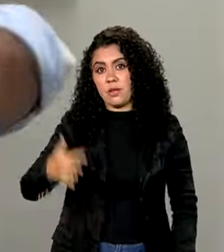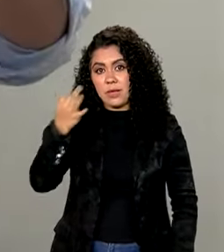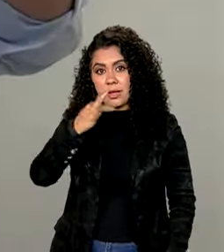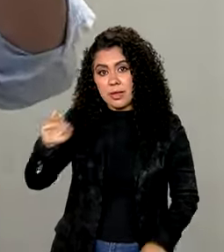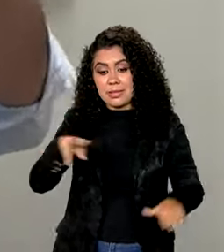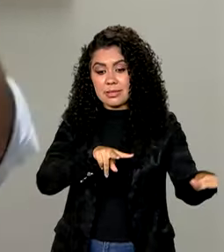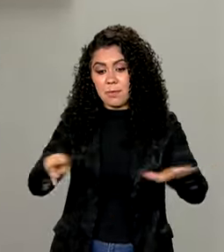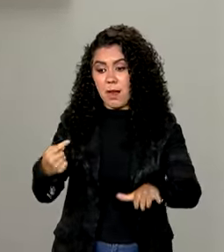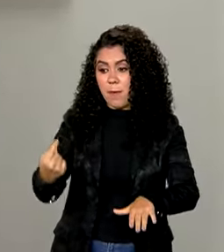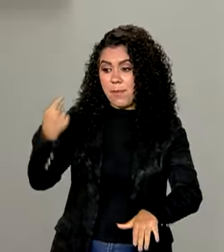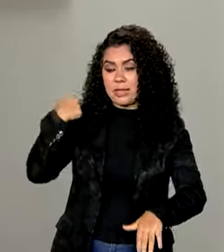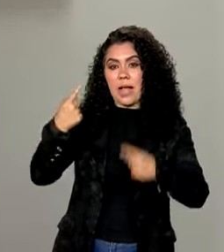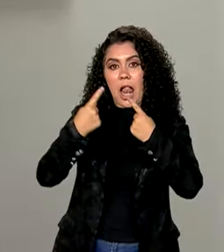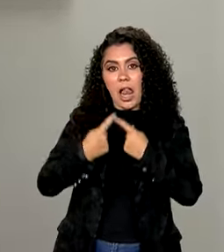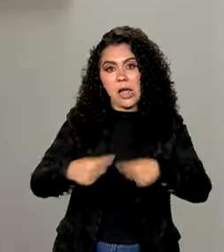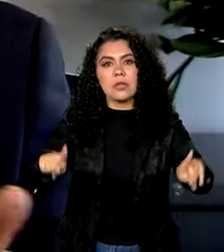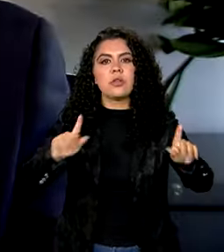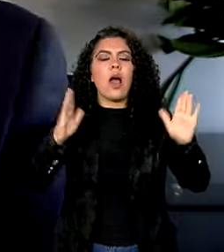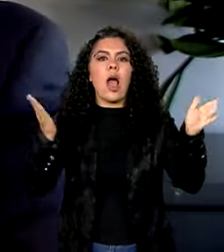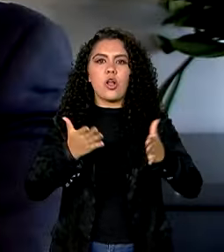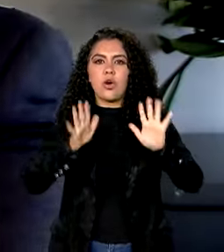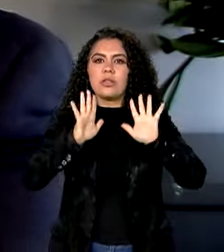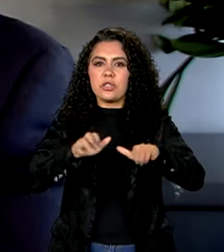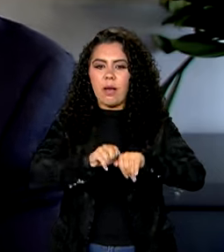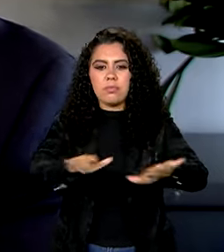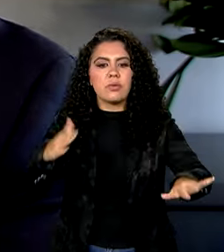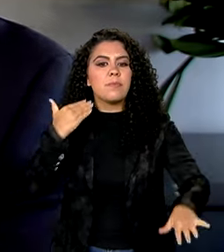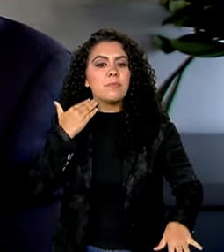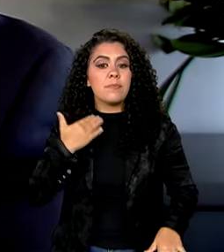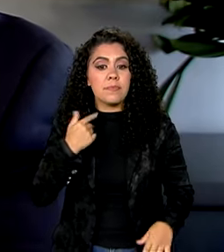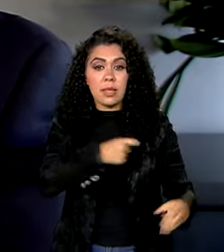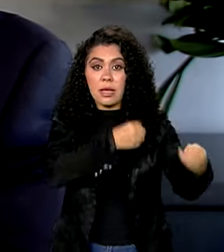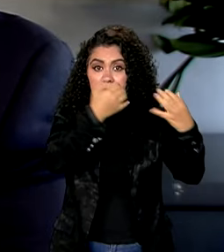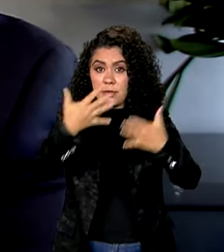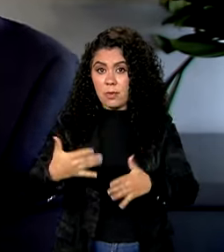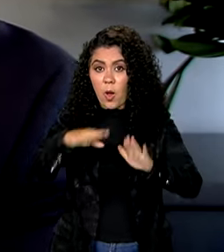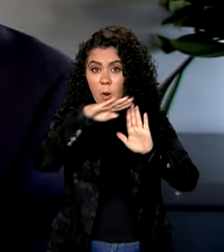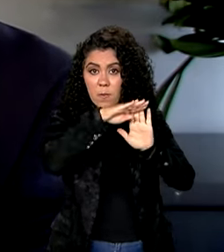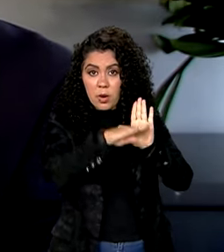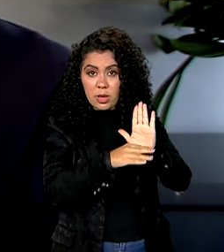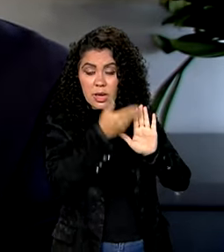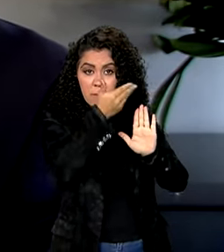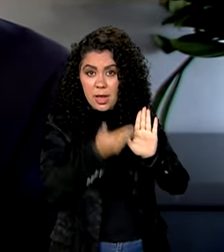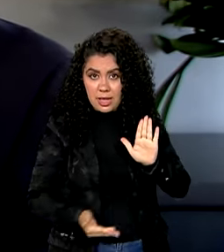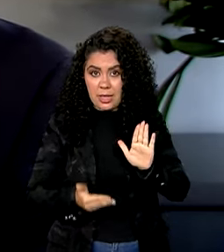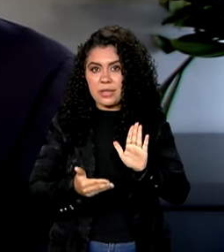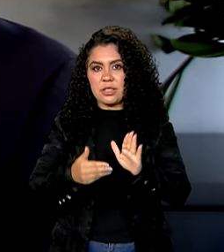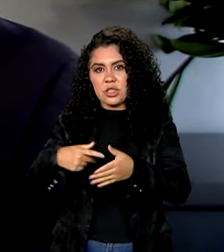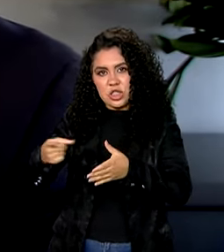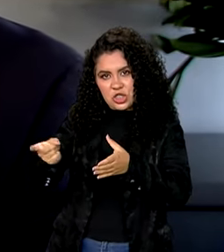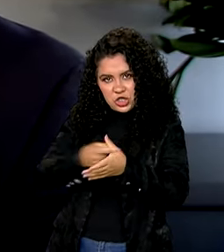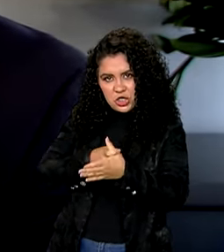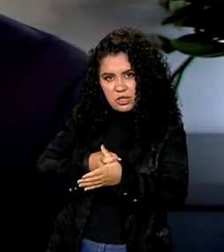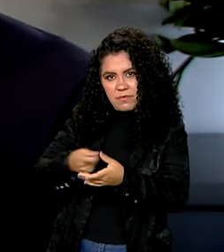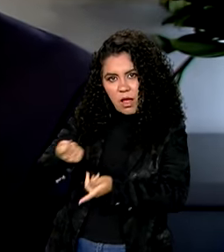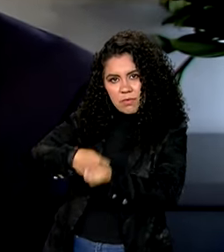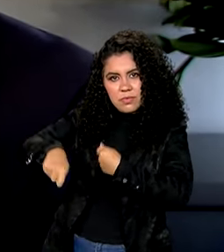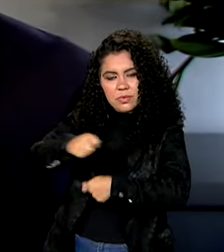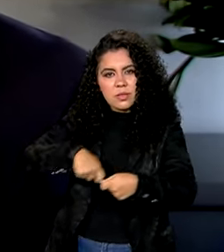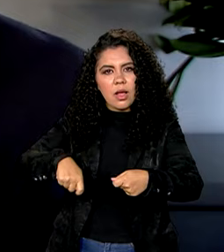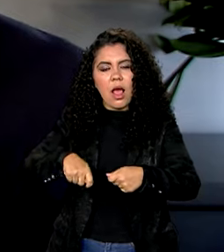Lula e agora está valendo em toda a rede bancária. O desenrola é um alívio para esse